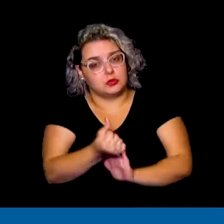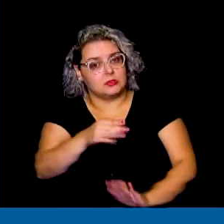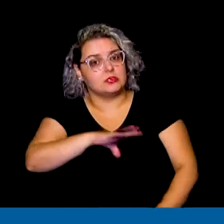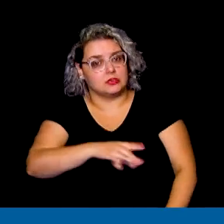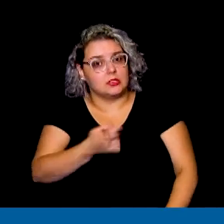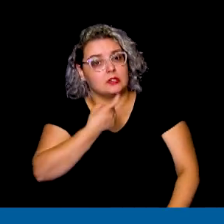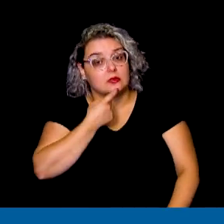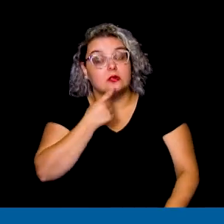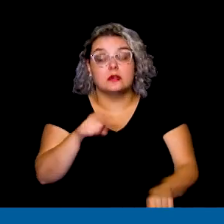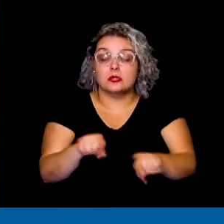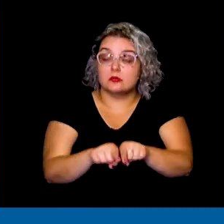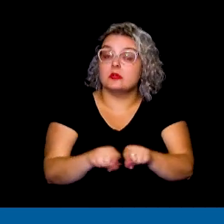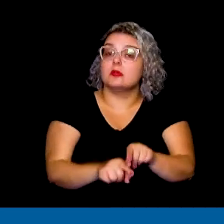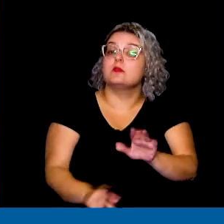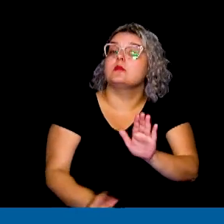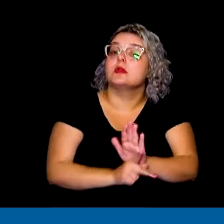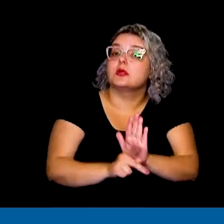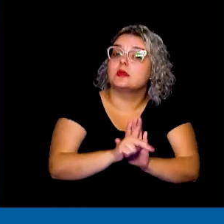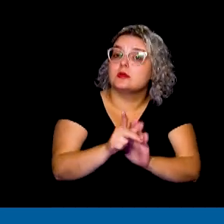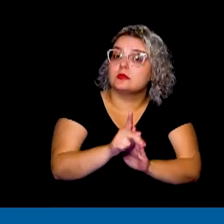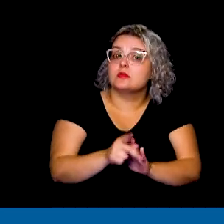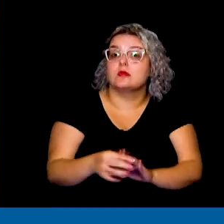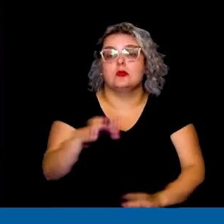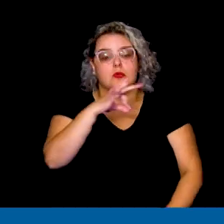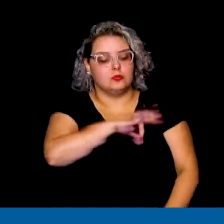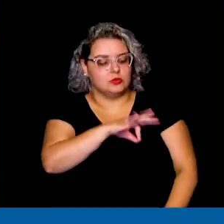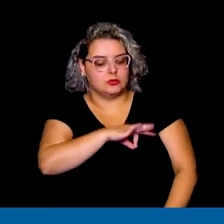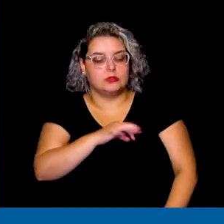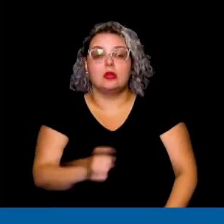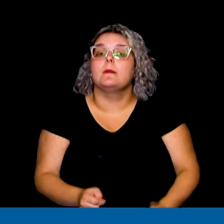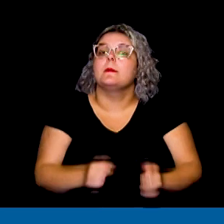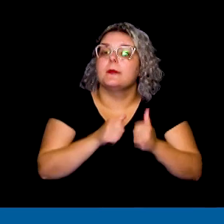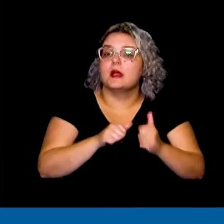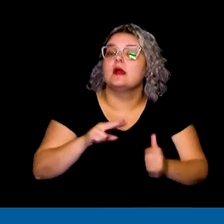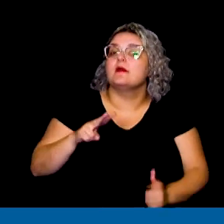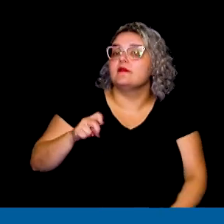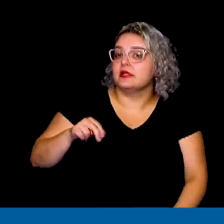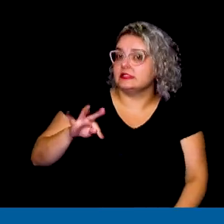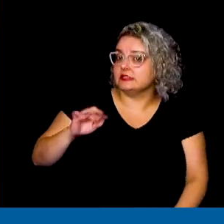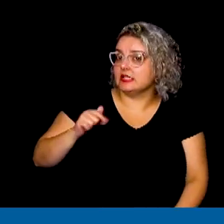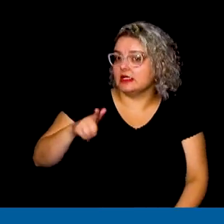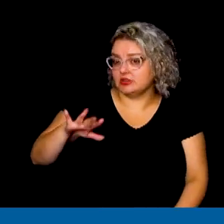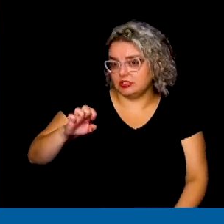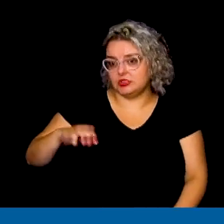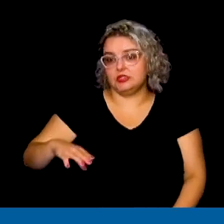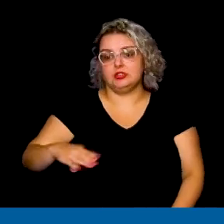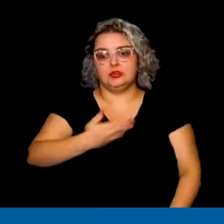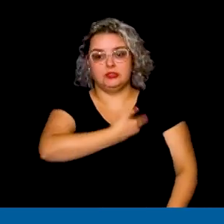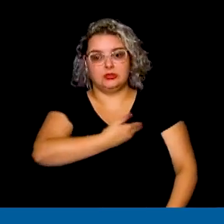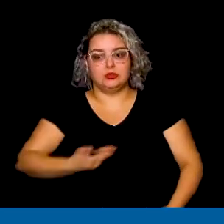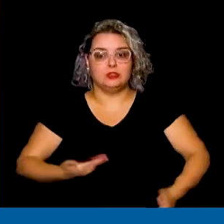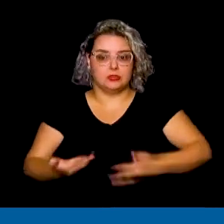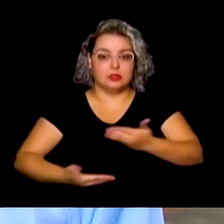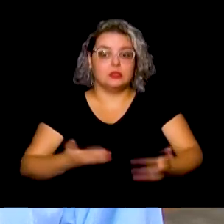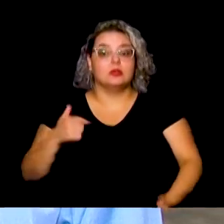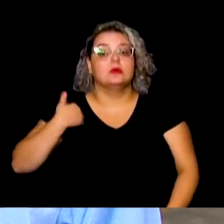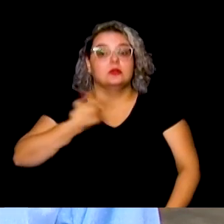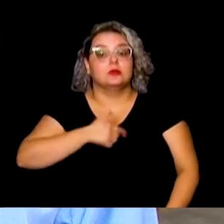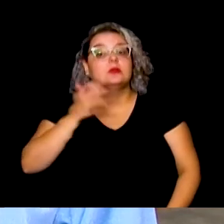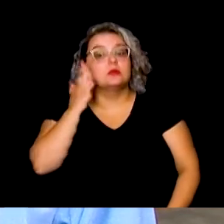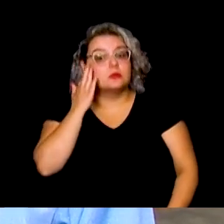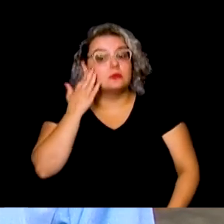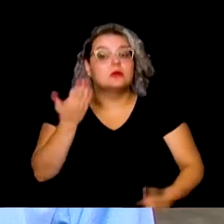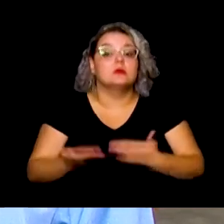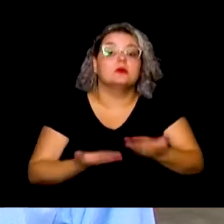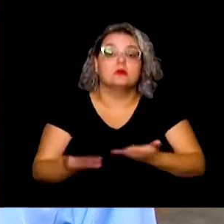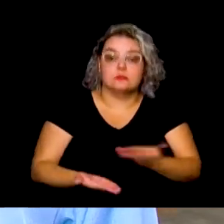orçamentária do município além de projeto que fixa o salário vantagens e benefícios dos Servidores a